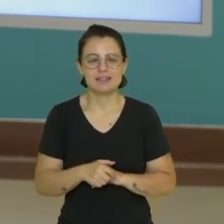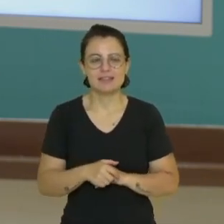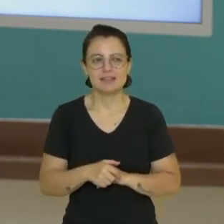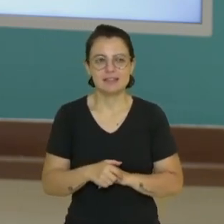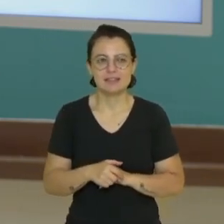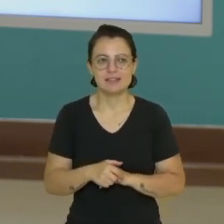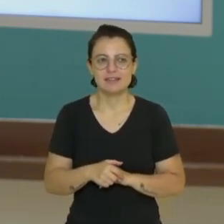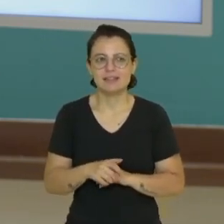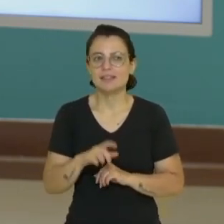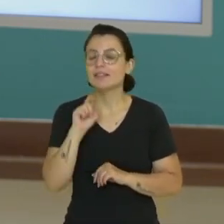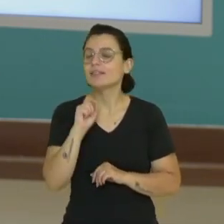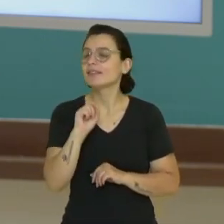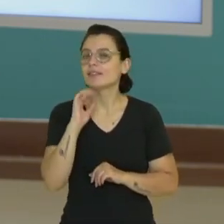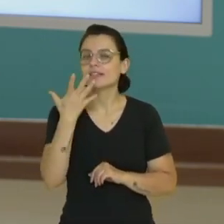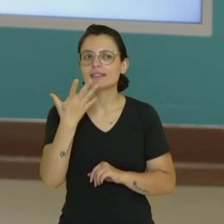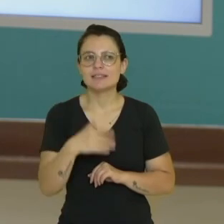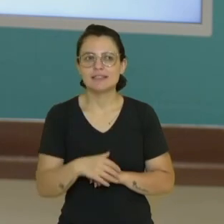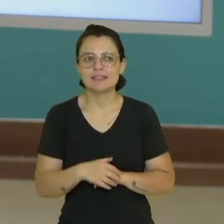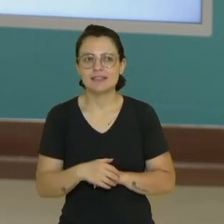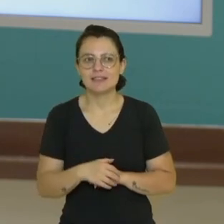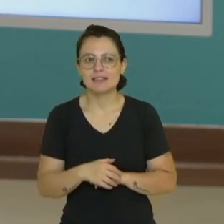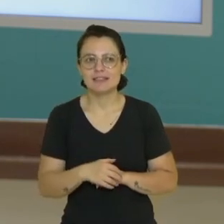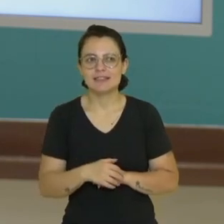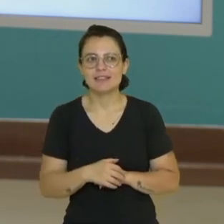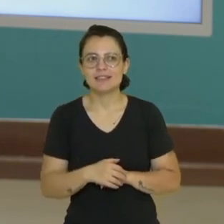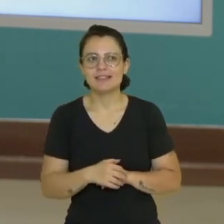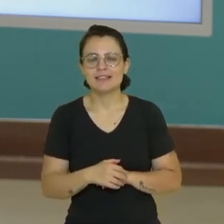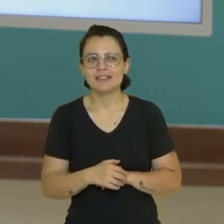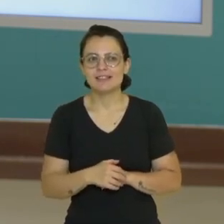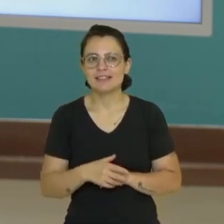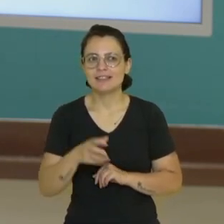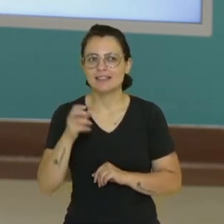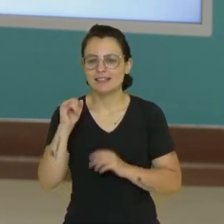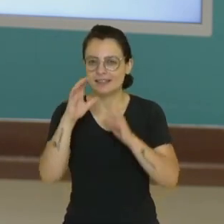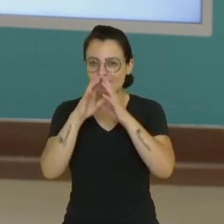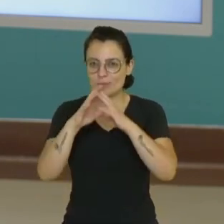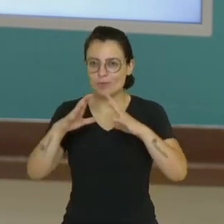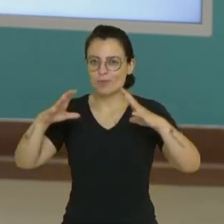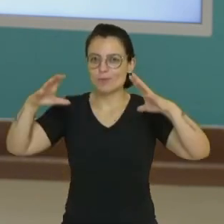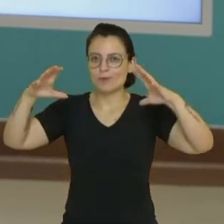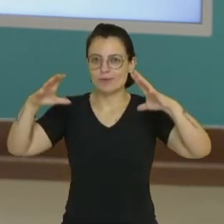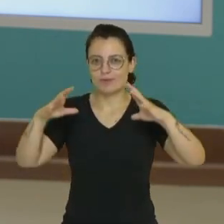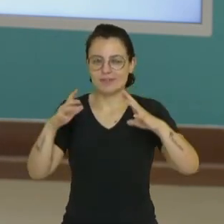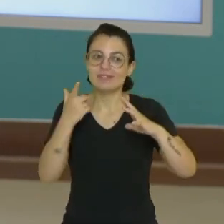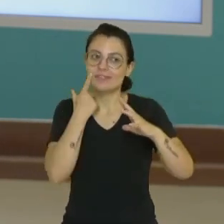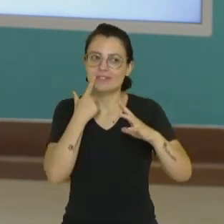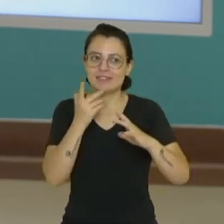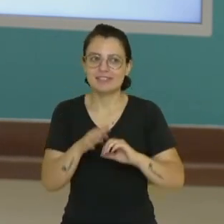eu pergunto para você, será que essa bexiga vai encher ou não vai encher?